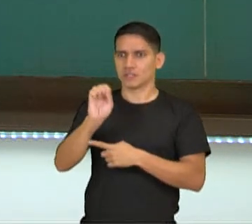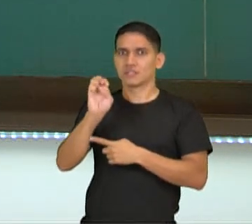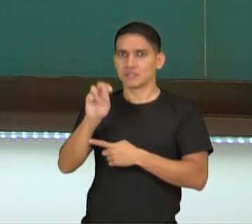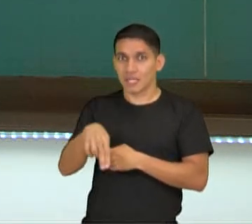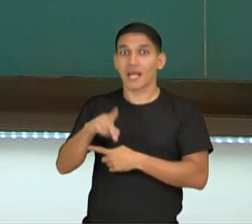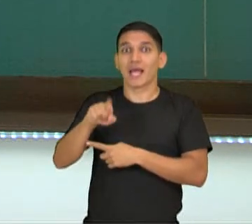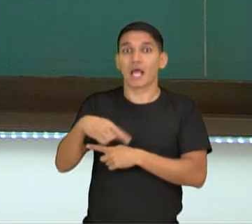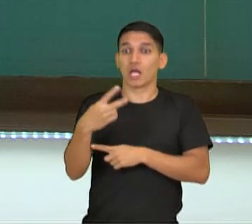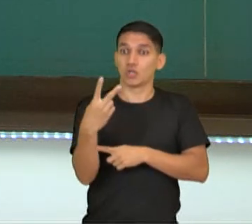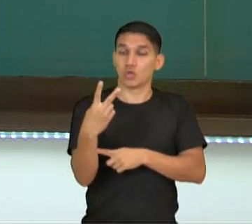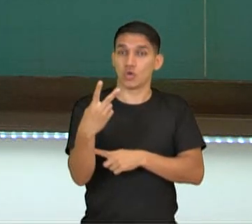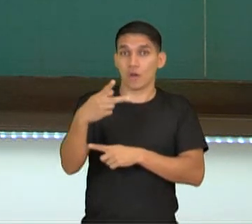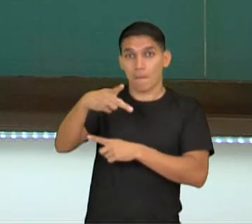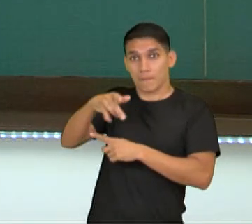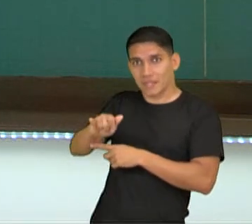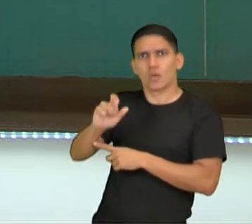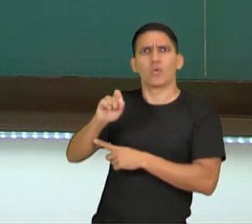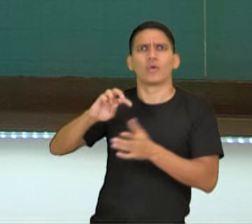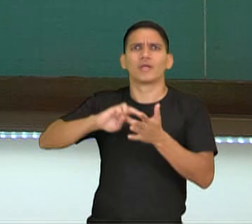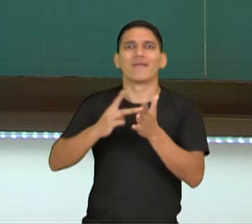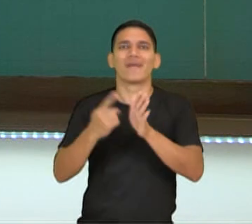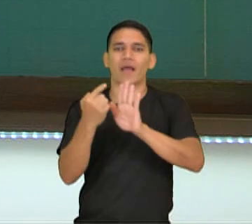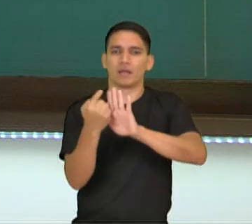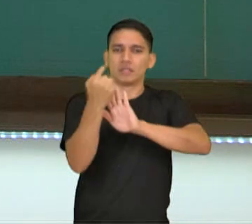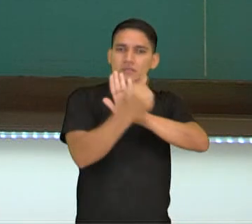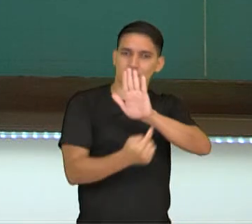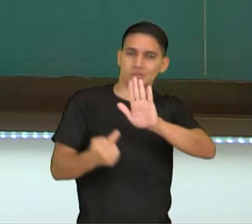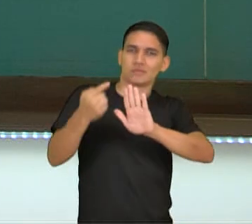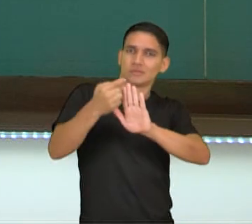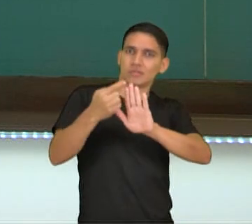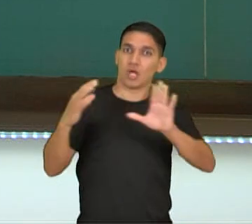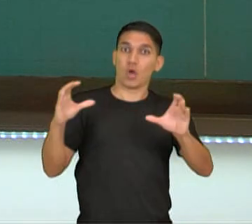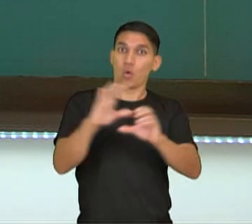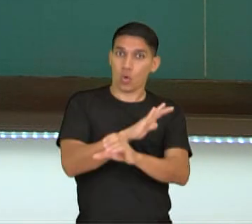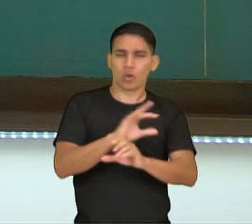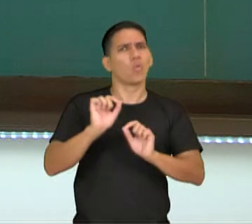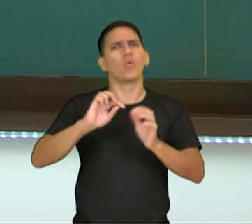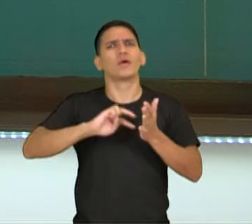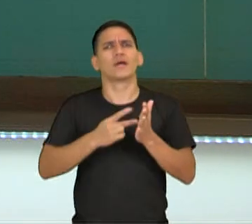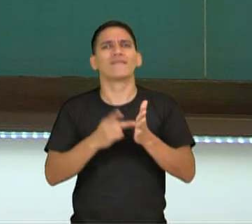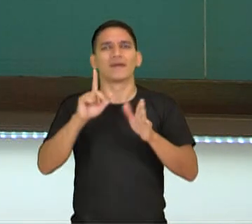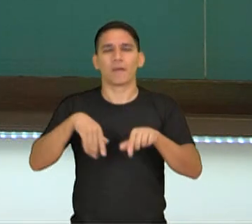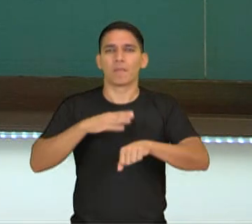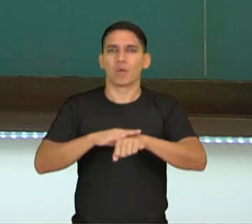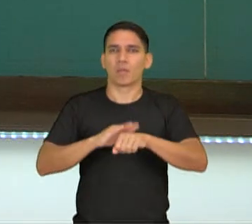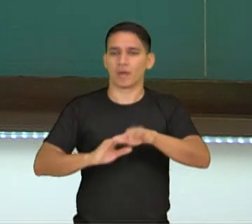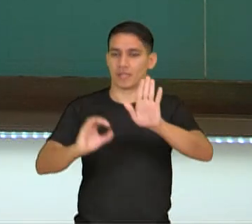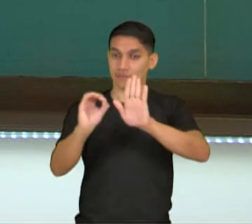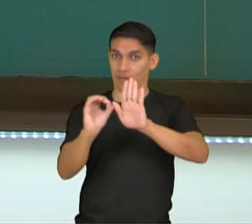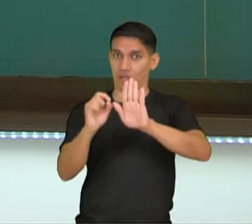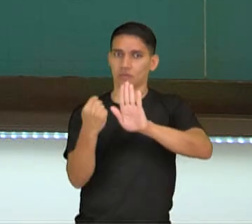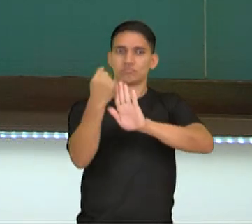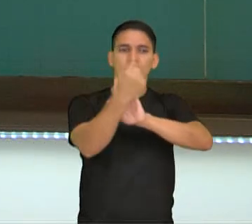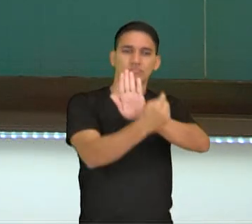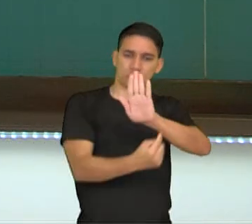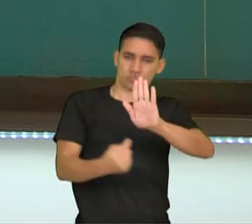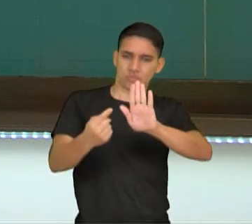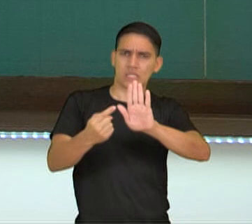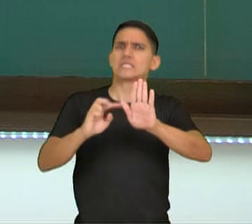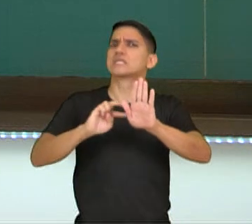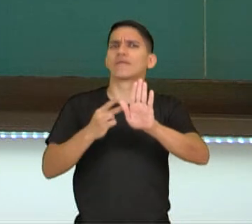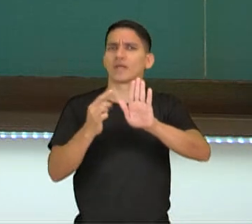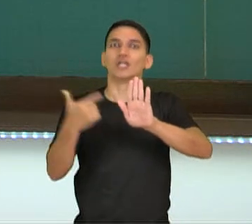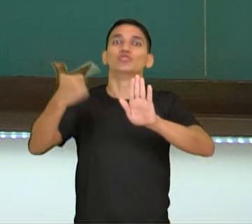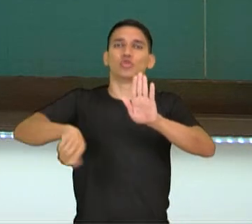2π é a circunferência trigonométrica inteira. Isso quer dizer o quê? Quando você volta no zero, tudo se